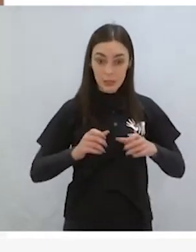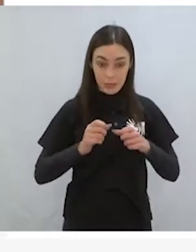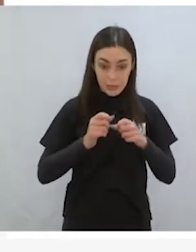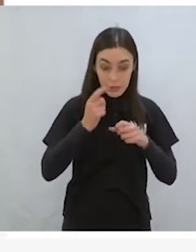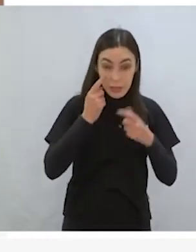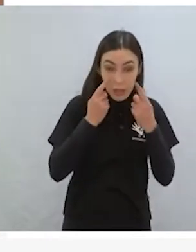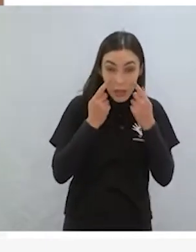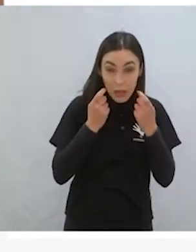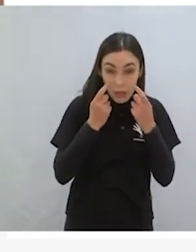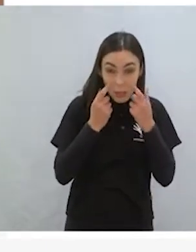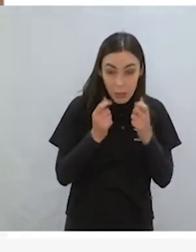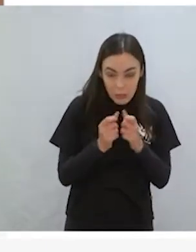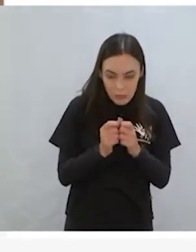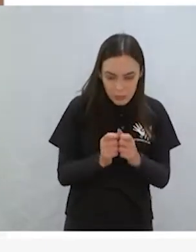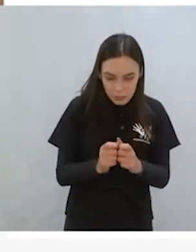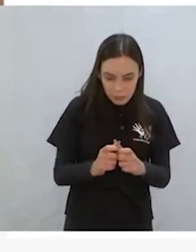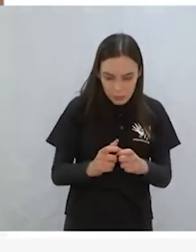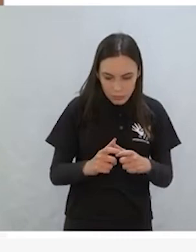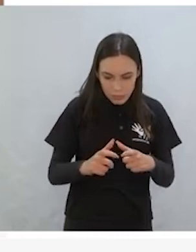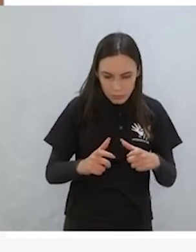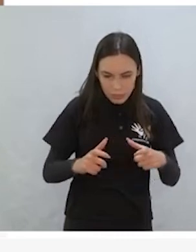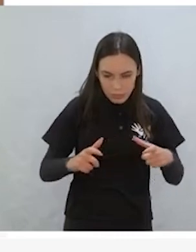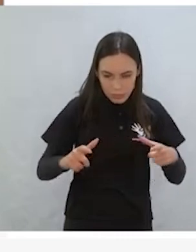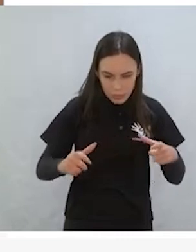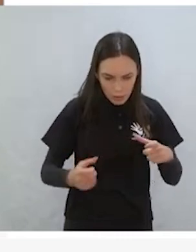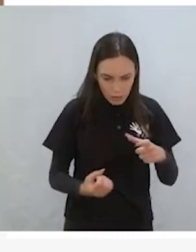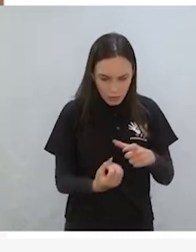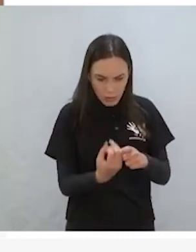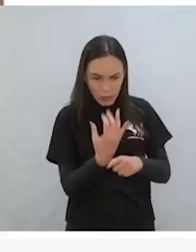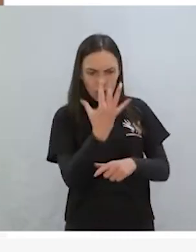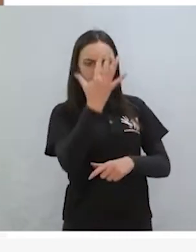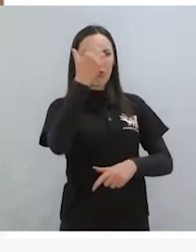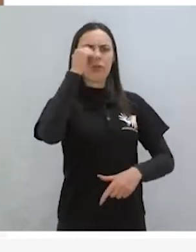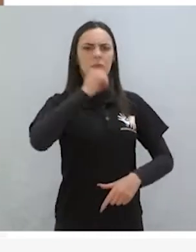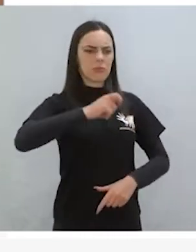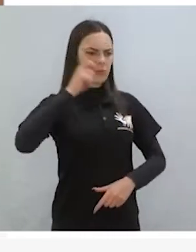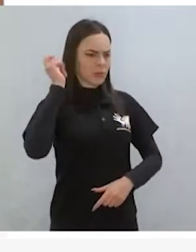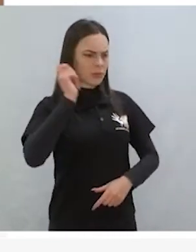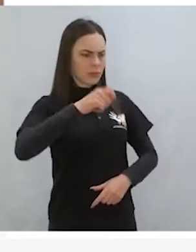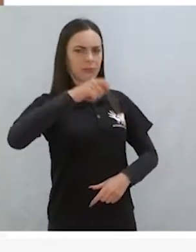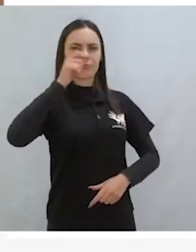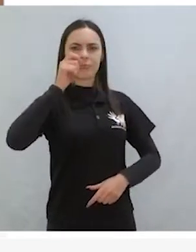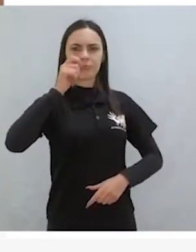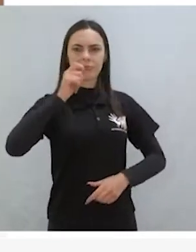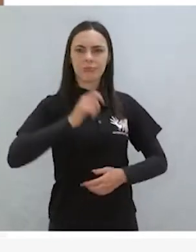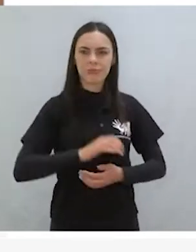repente, dessa poça de lágrimas, saiu uma fada.